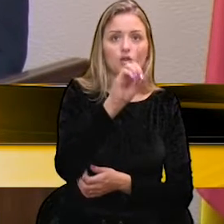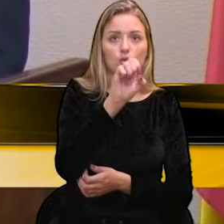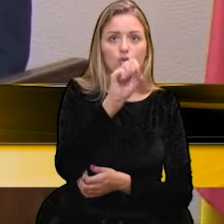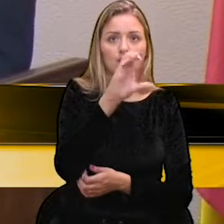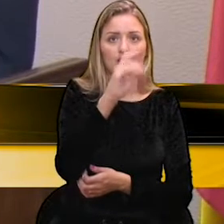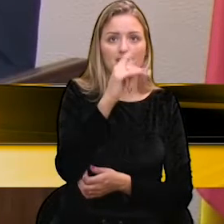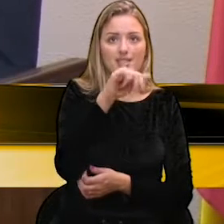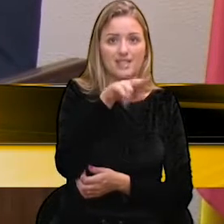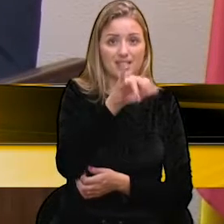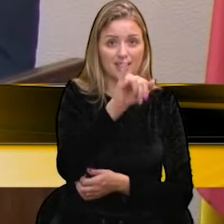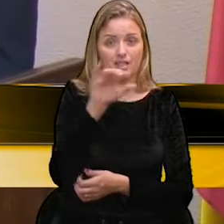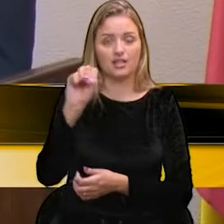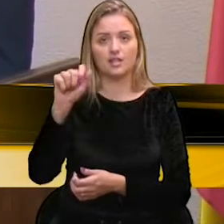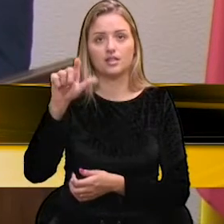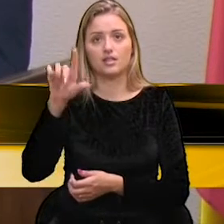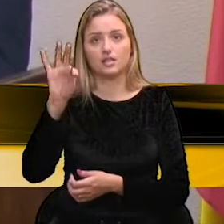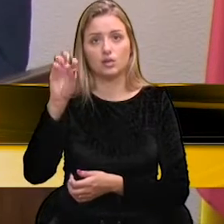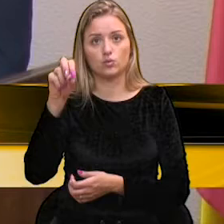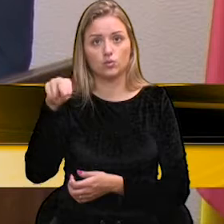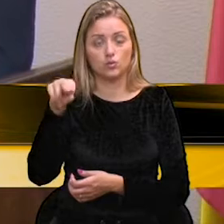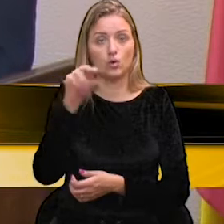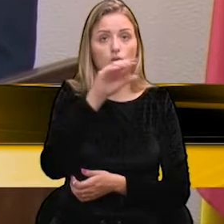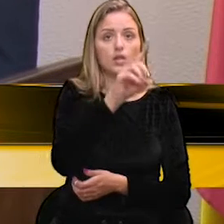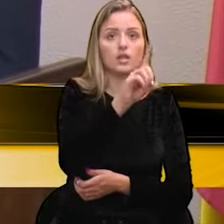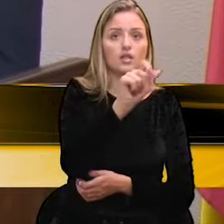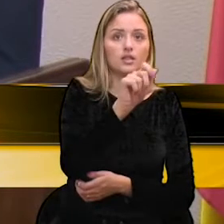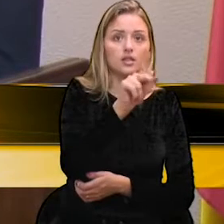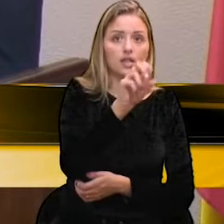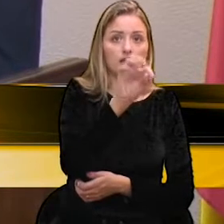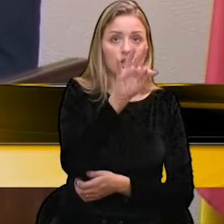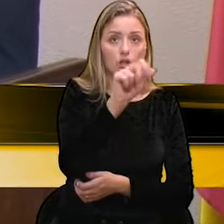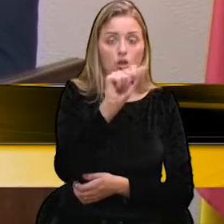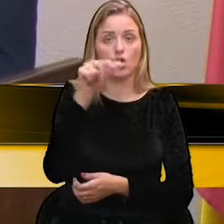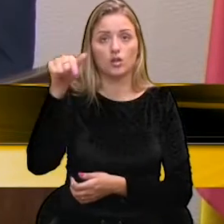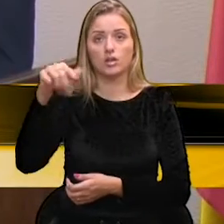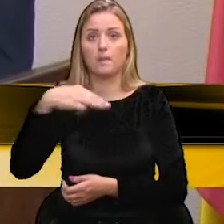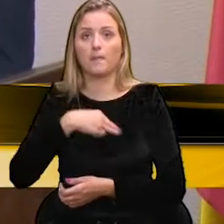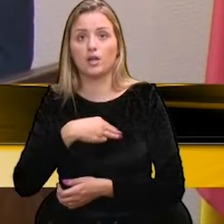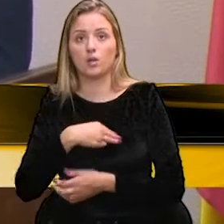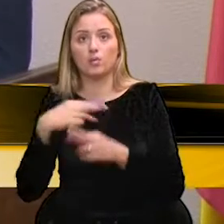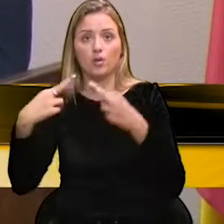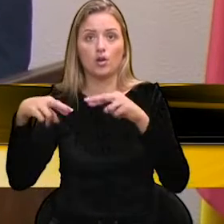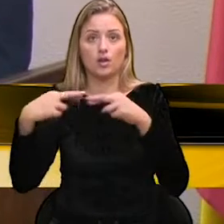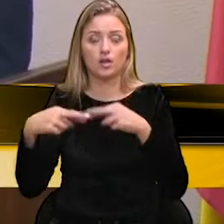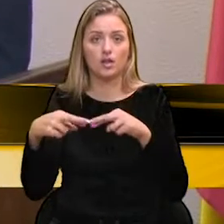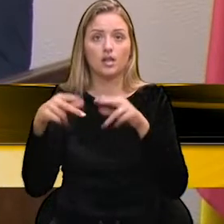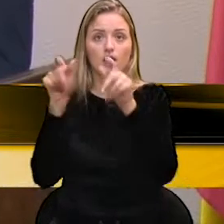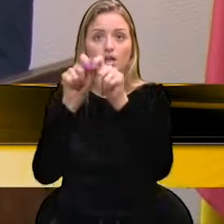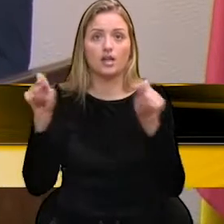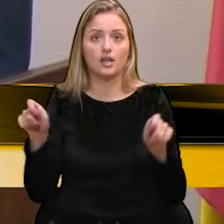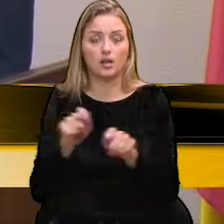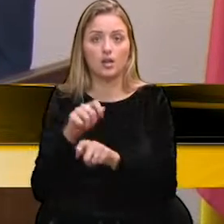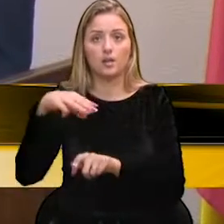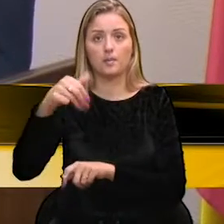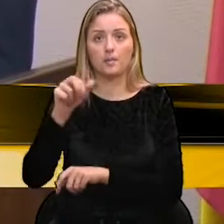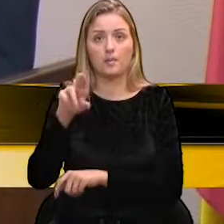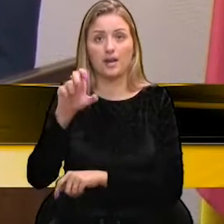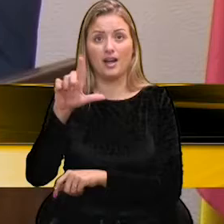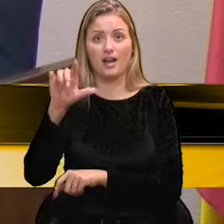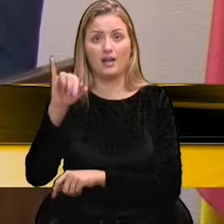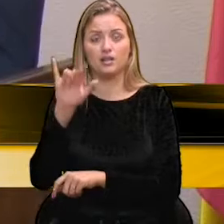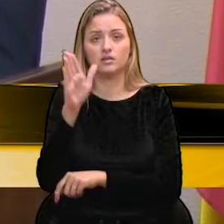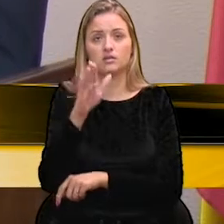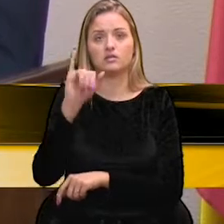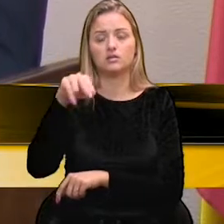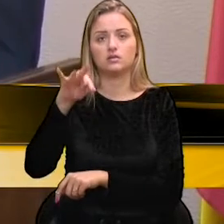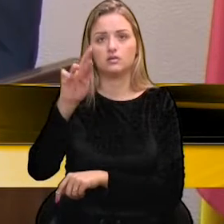Salton, Nova Petrópolis, a Dakota, Caxias do Sul, Marco Polo, Randon, Agrale, RGE, Marelli, Intral,